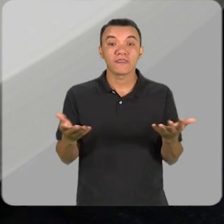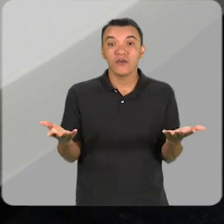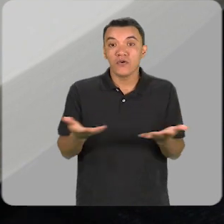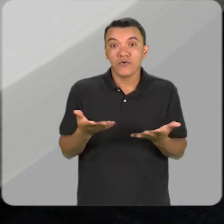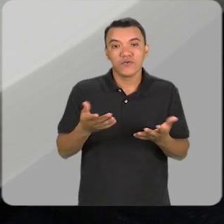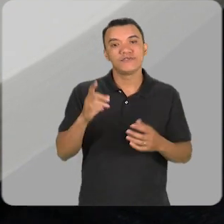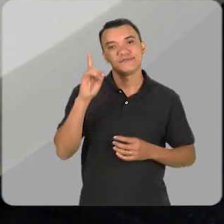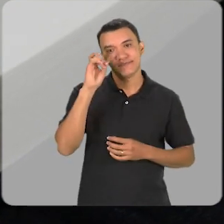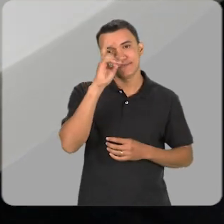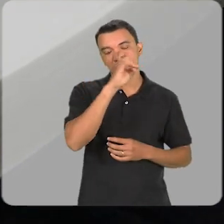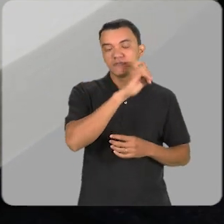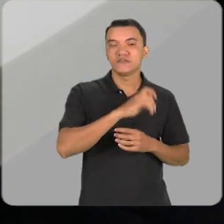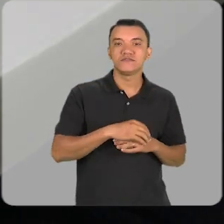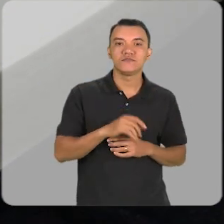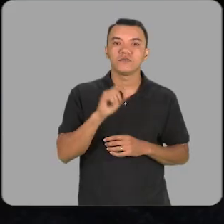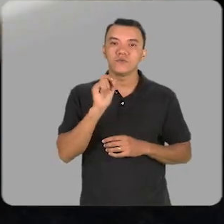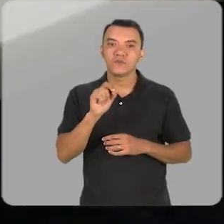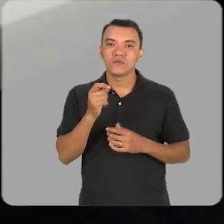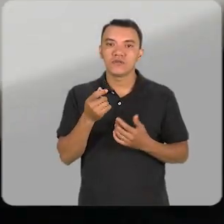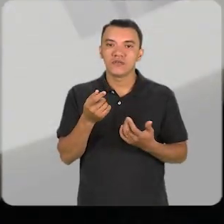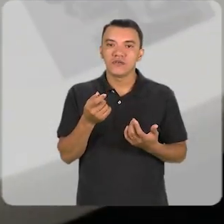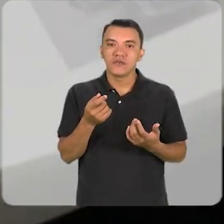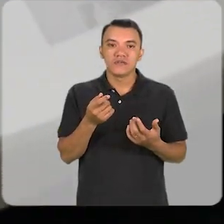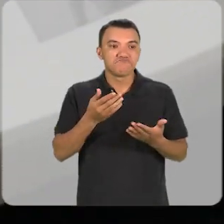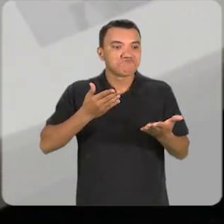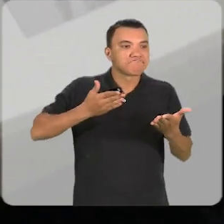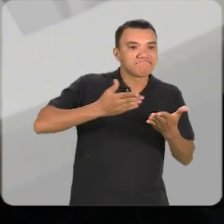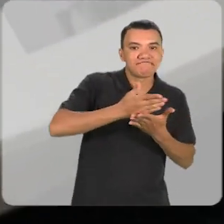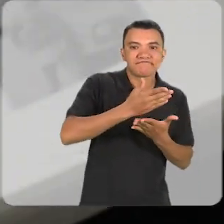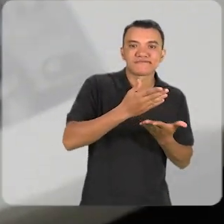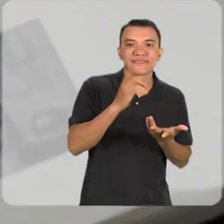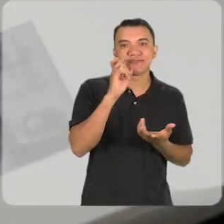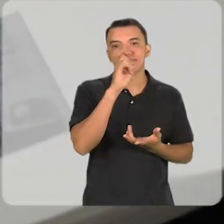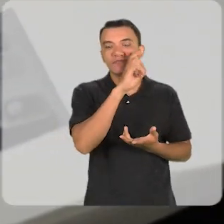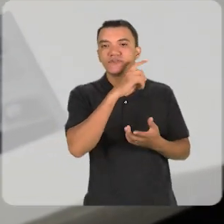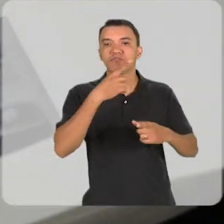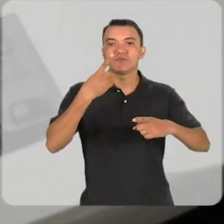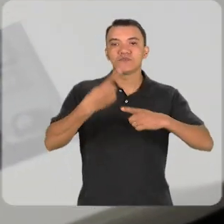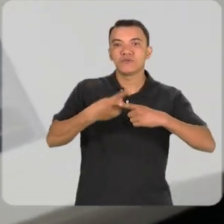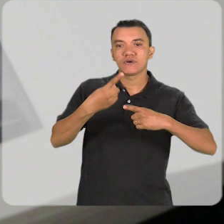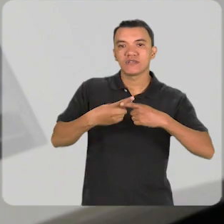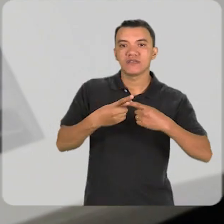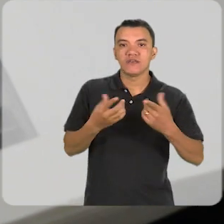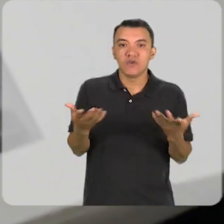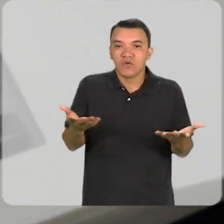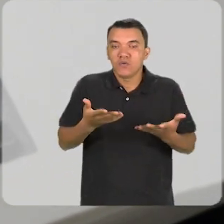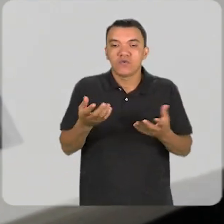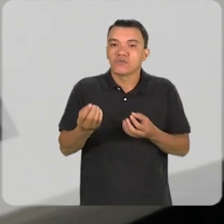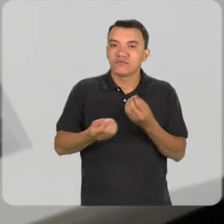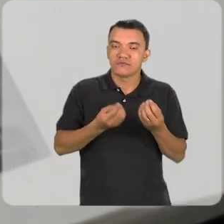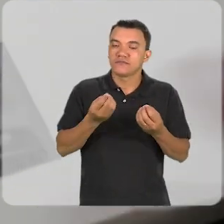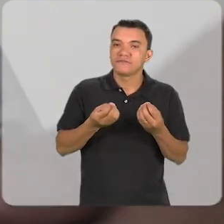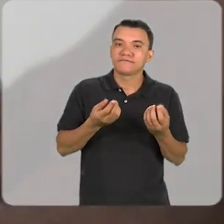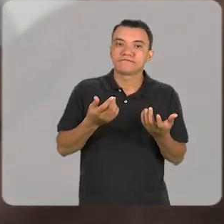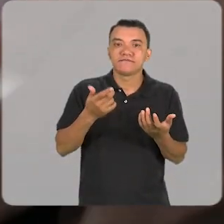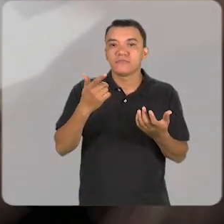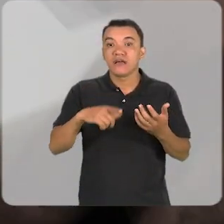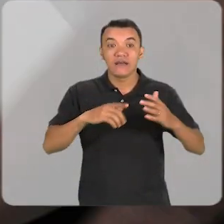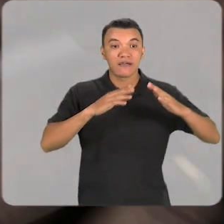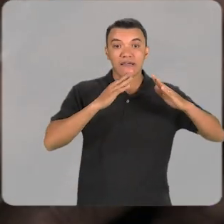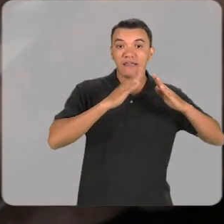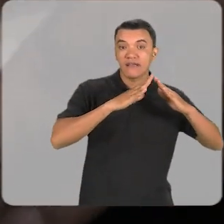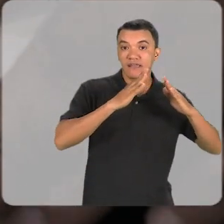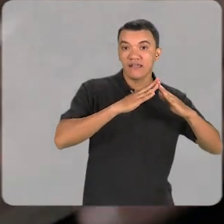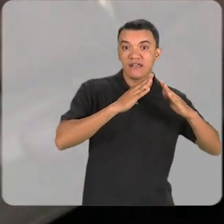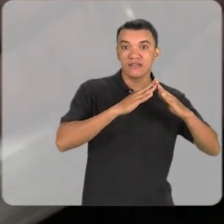gente tem mais dificuldades, né, até mesmo para esse acesso, né, porque hoje em dia, cada vez mais, as casas cada